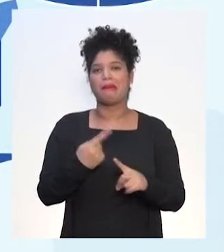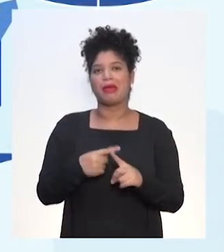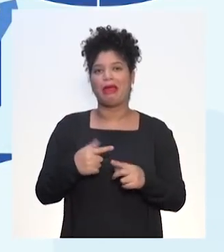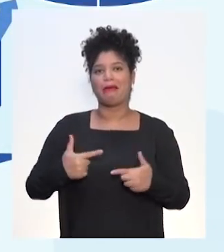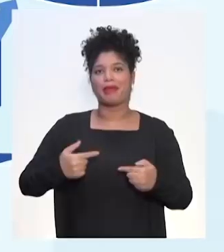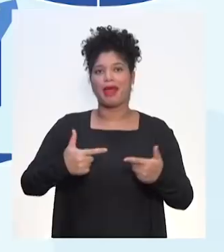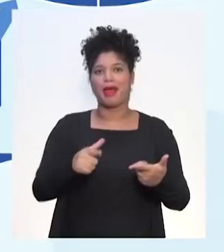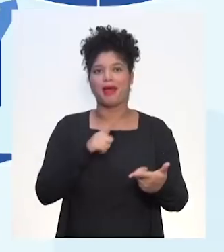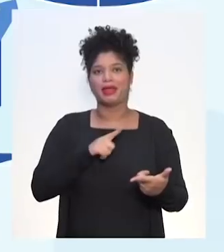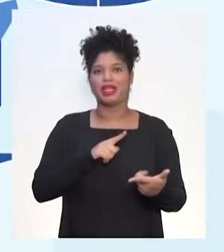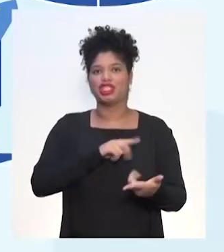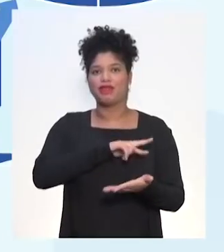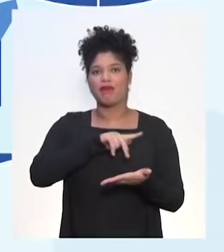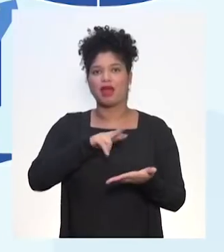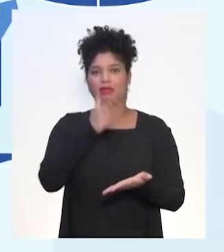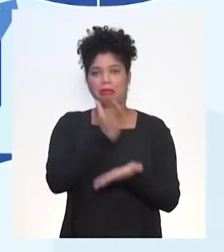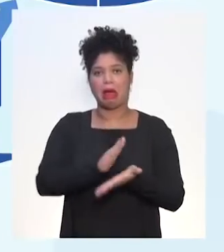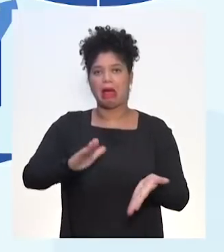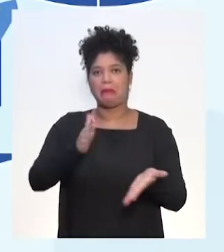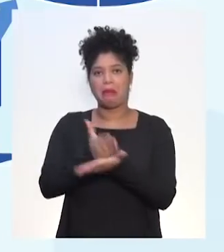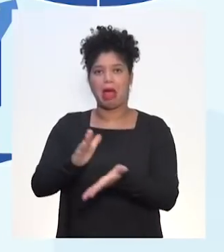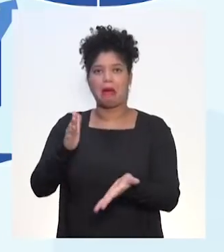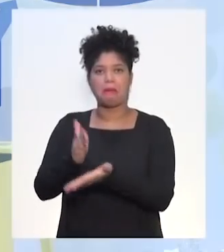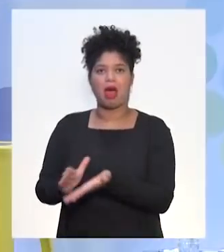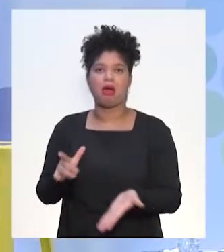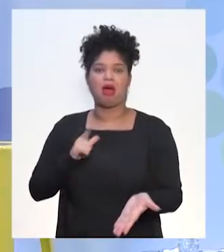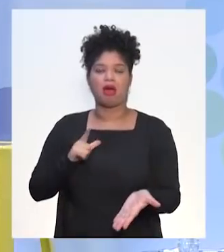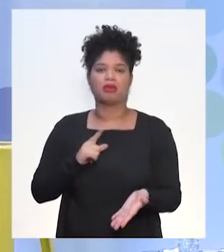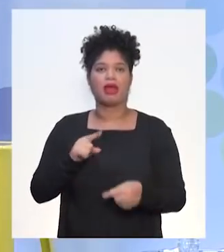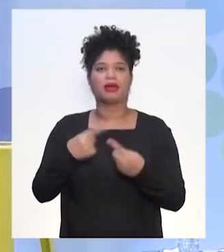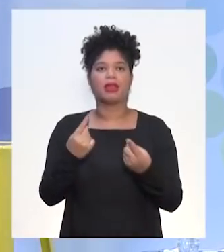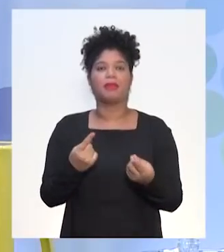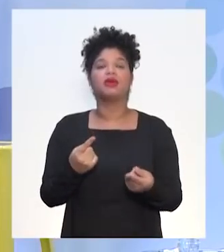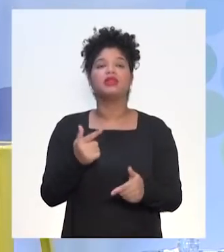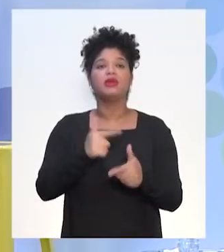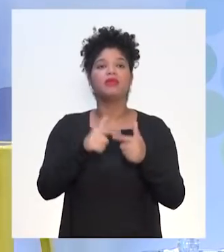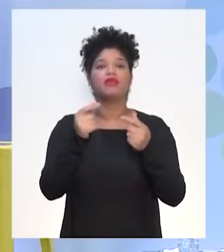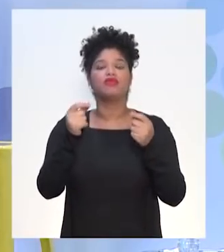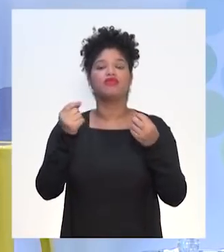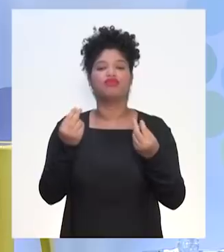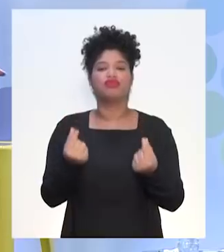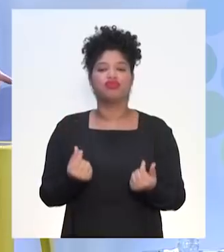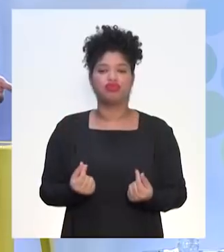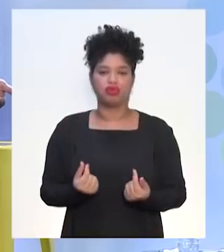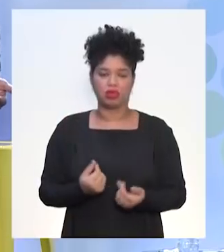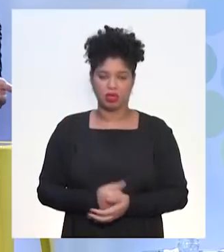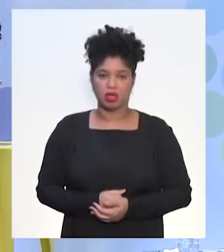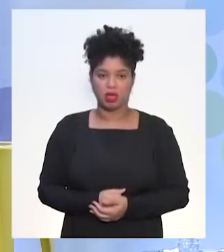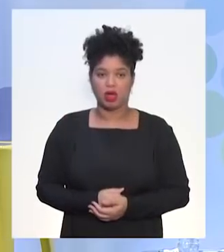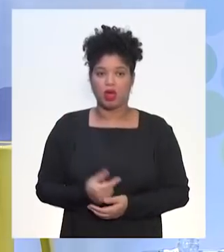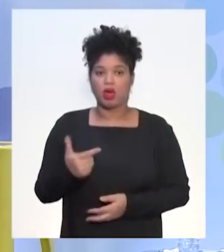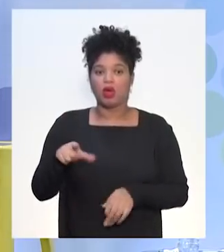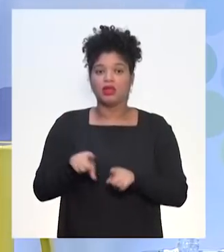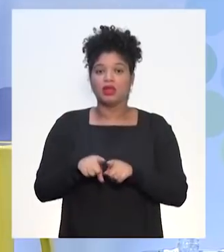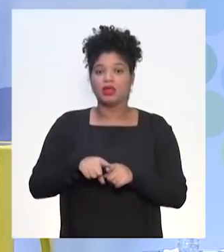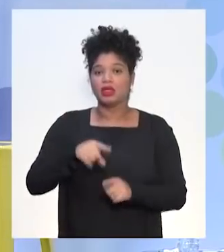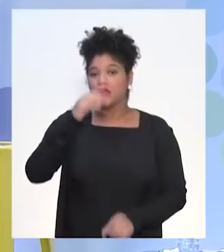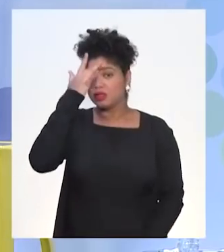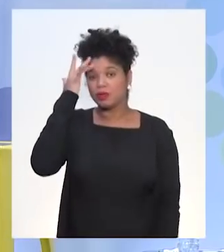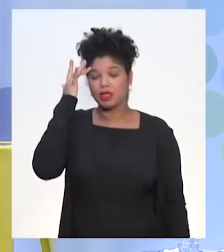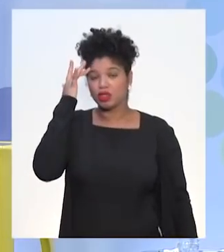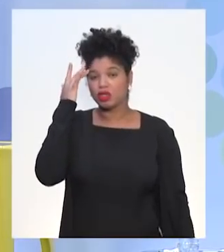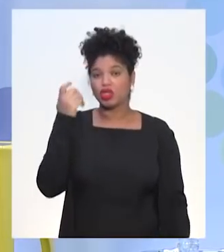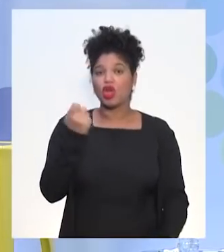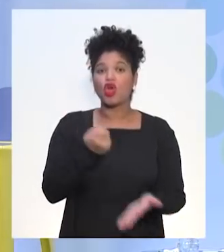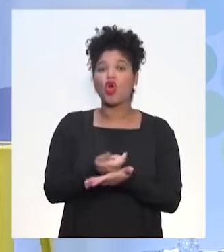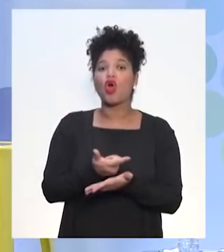uma superinflação. Só para vocês terem uma ideia, o marco desvalorizou-se a tal ponto que as pessoas compravam